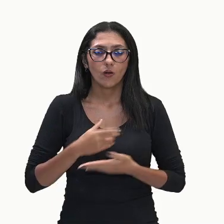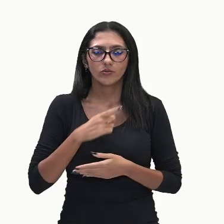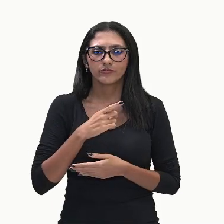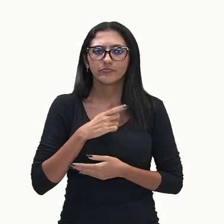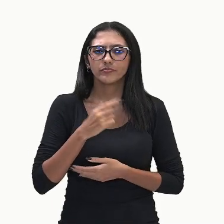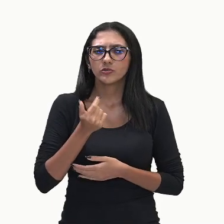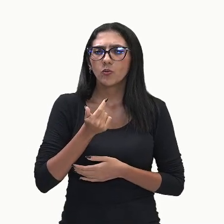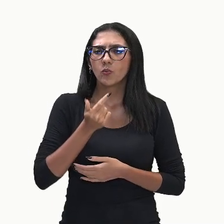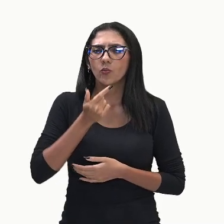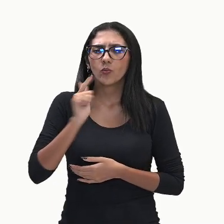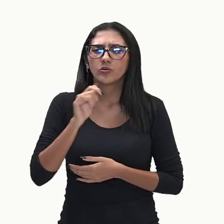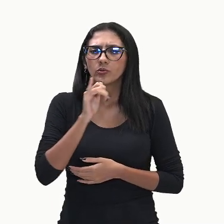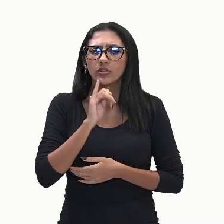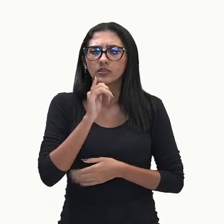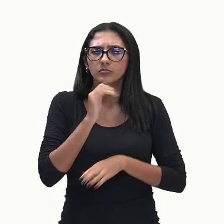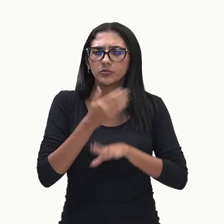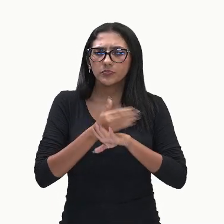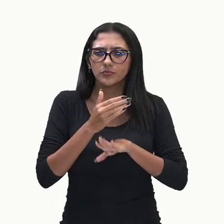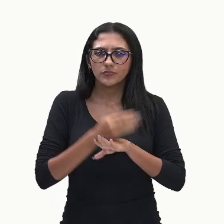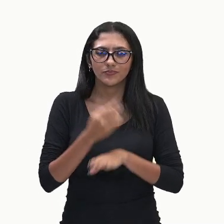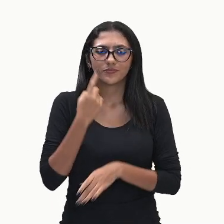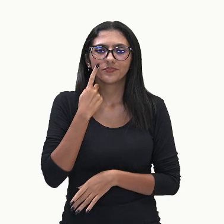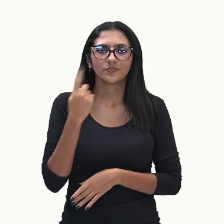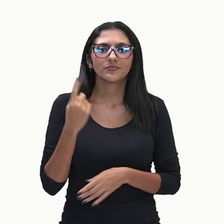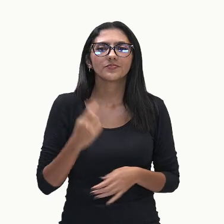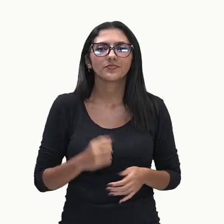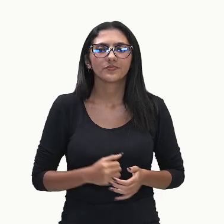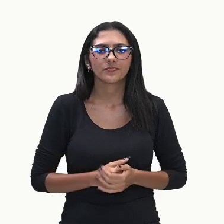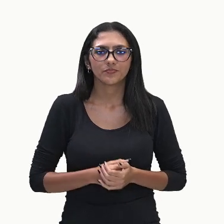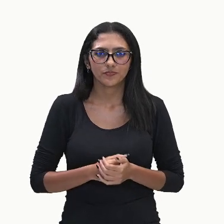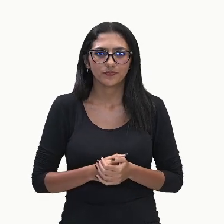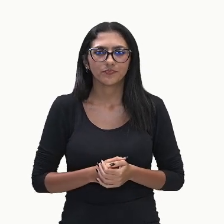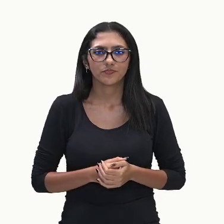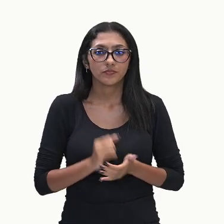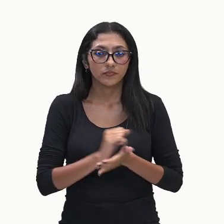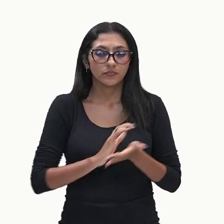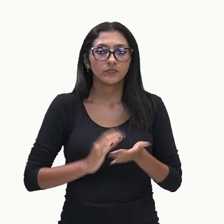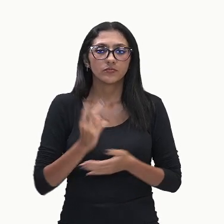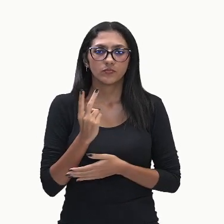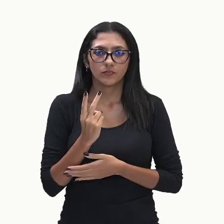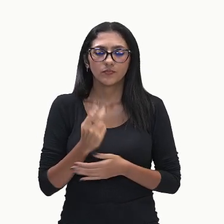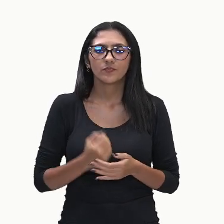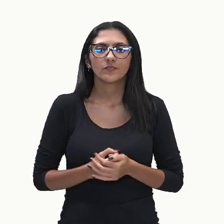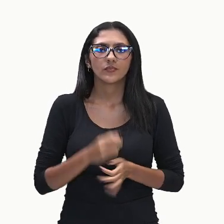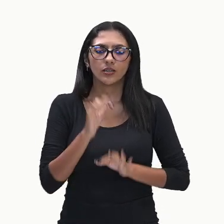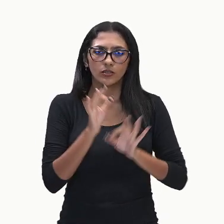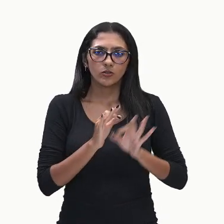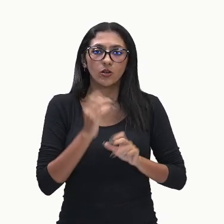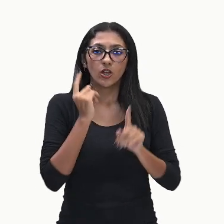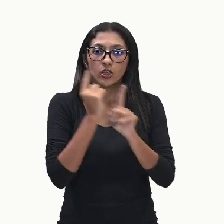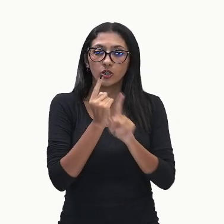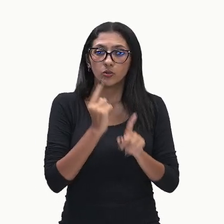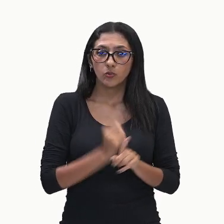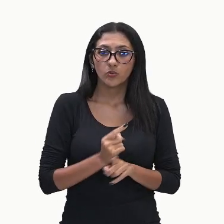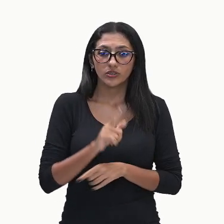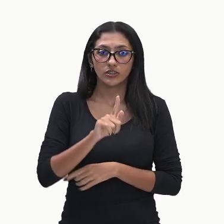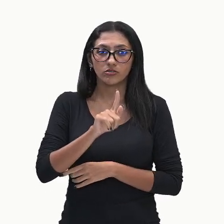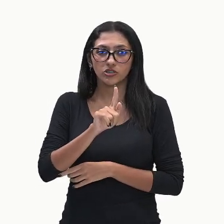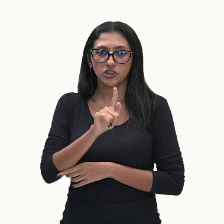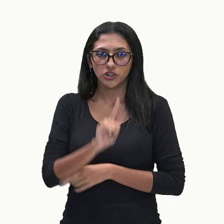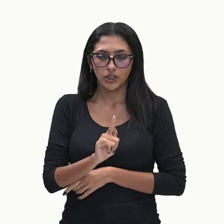de aplicação. Veja, determine a medida da geratriz de um cone circular reto